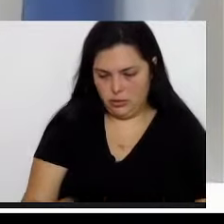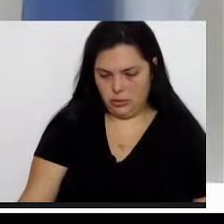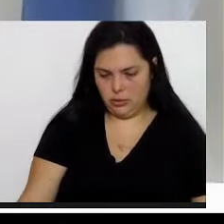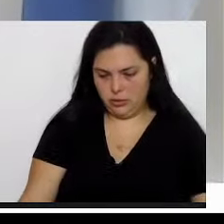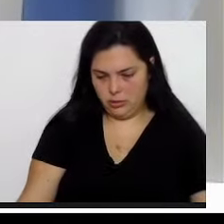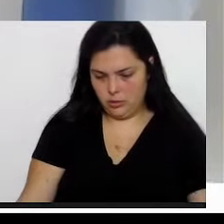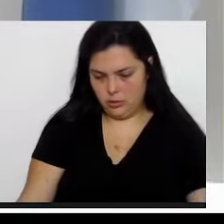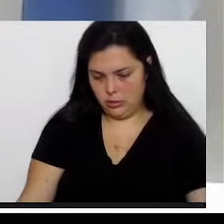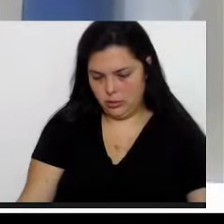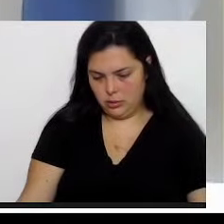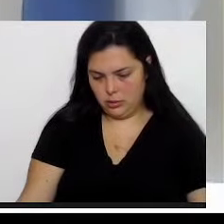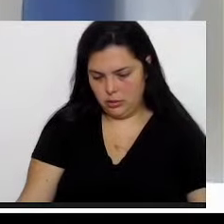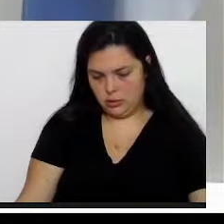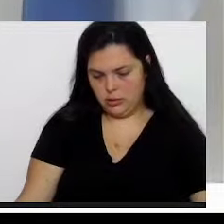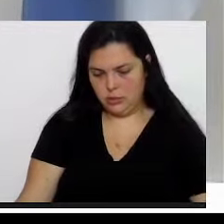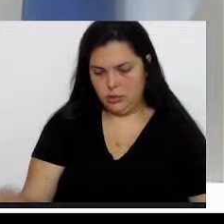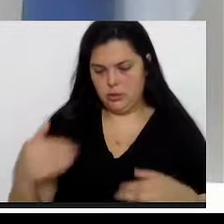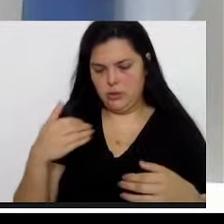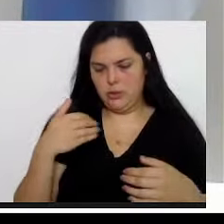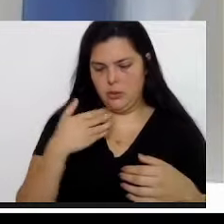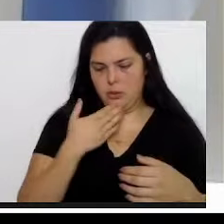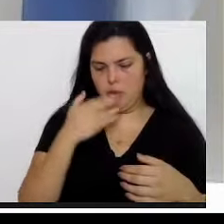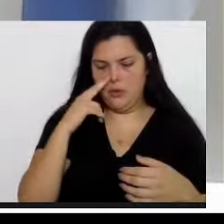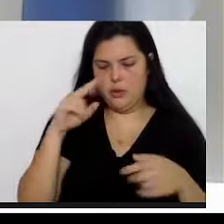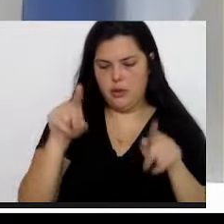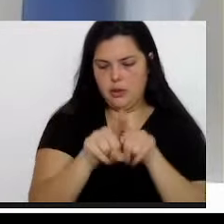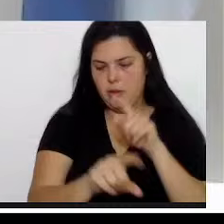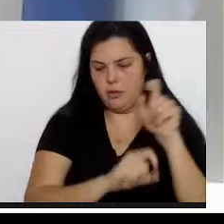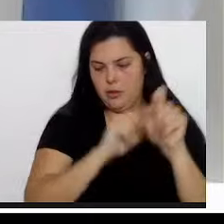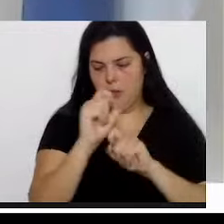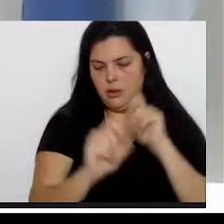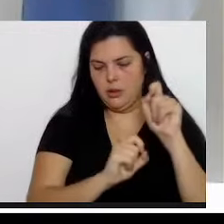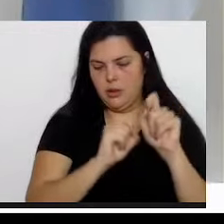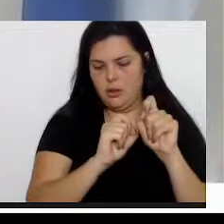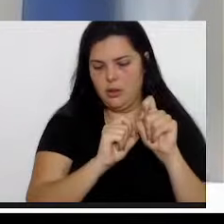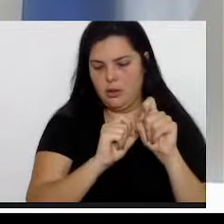Então, com vistas ao eminente desembargador,